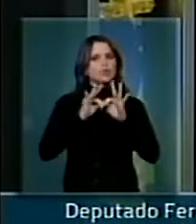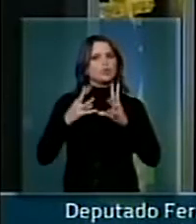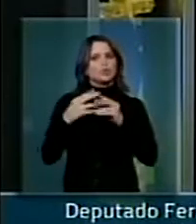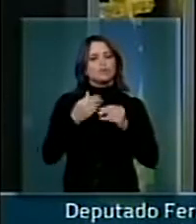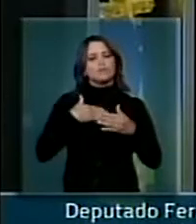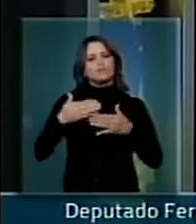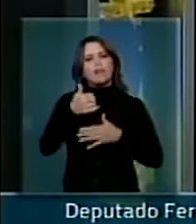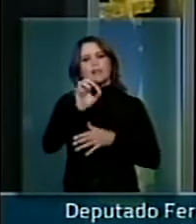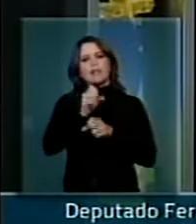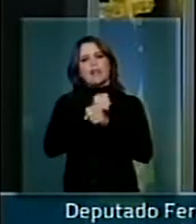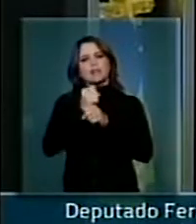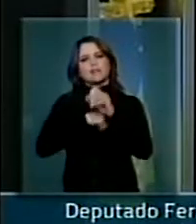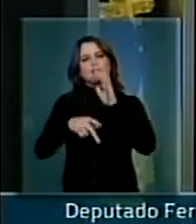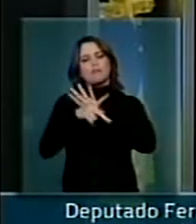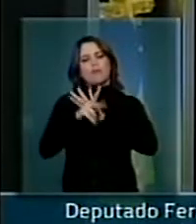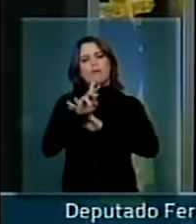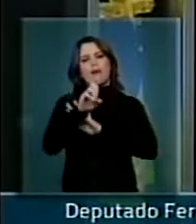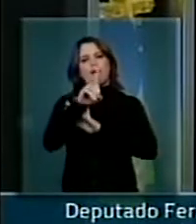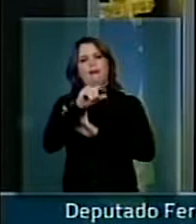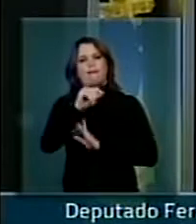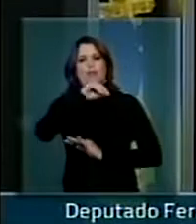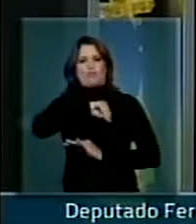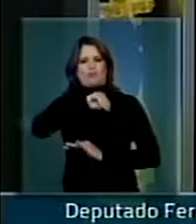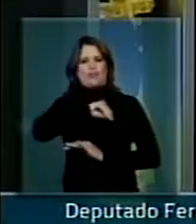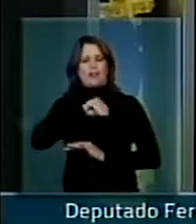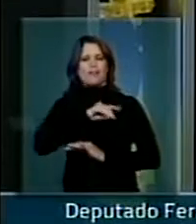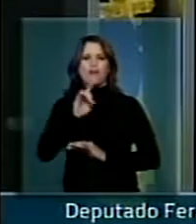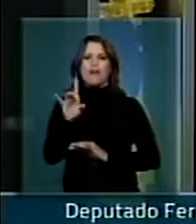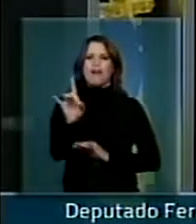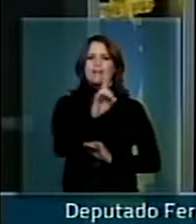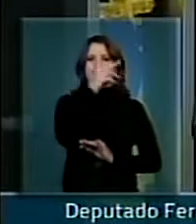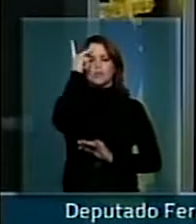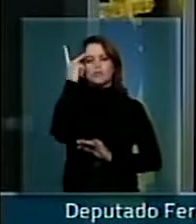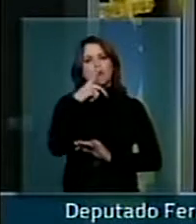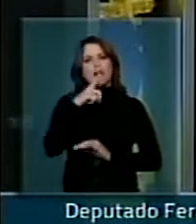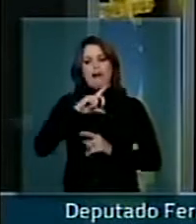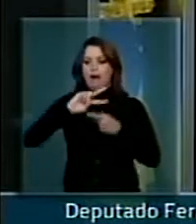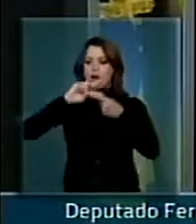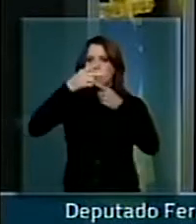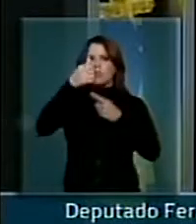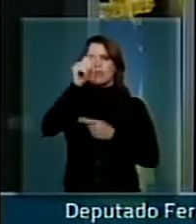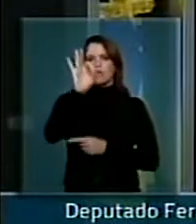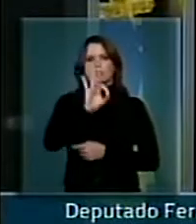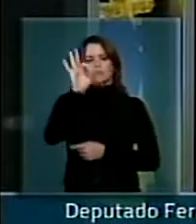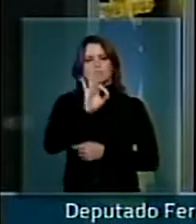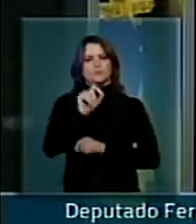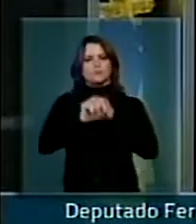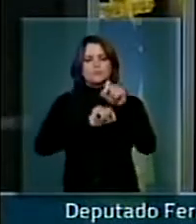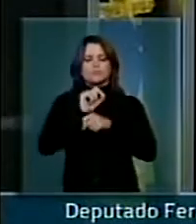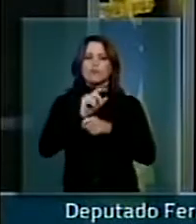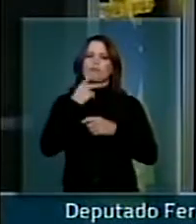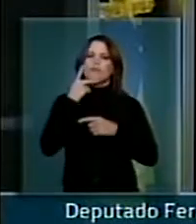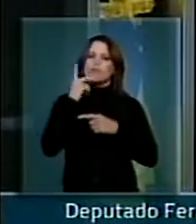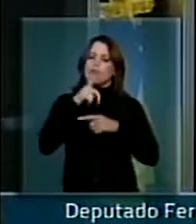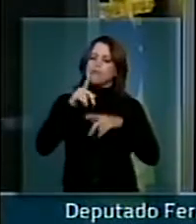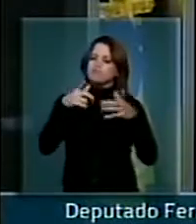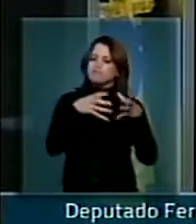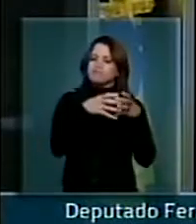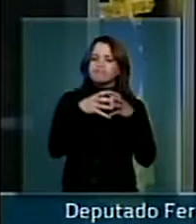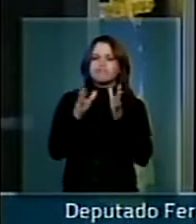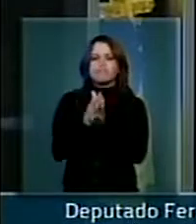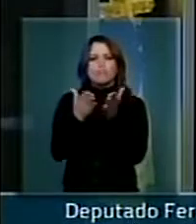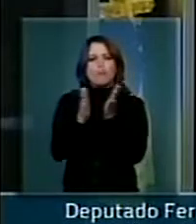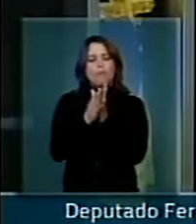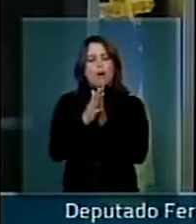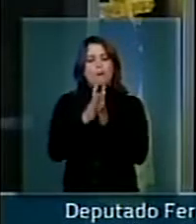últimos 10 anos, a renda per capita dos cidadãos brasileiros cresceu 10%, sendo entre as camadas mais